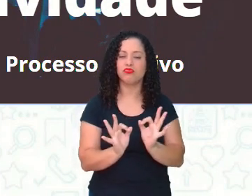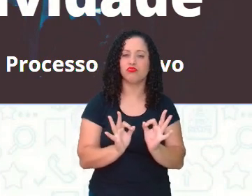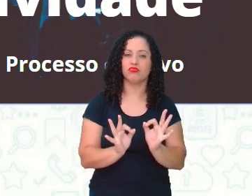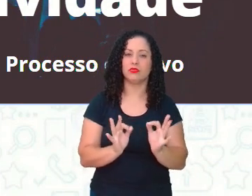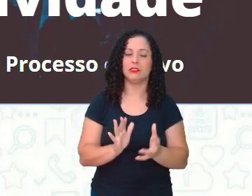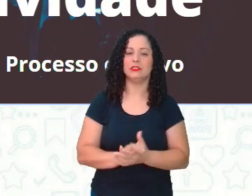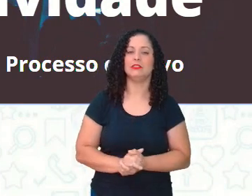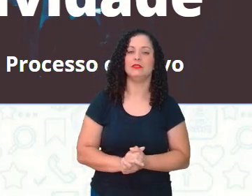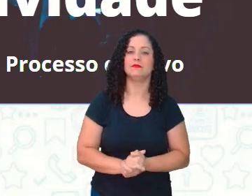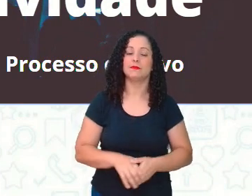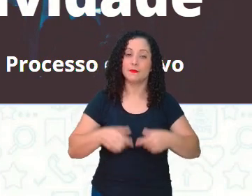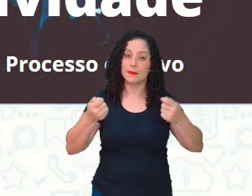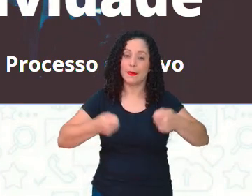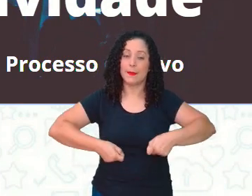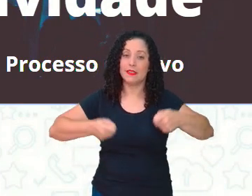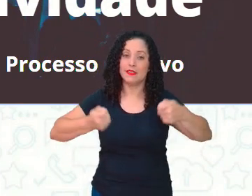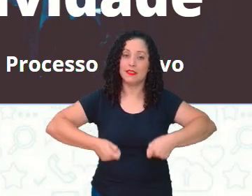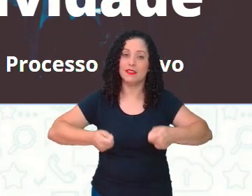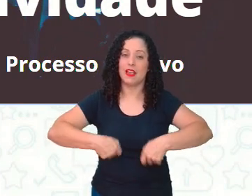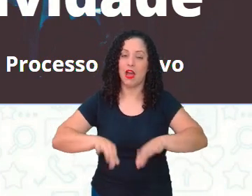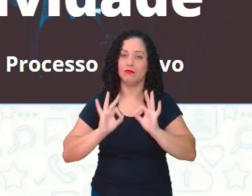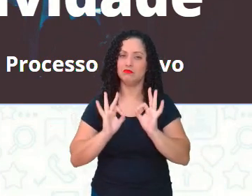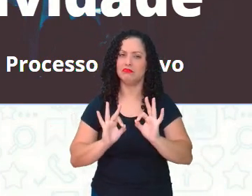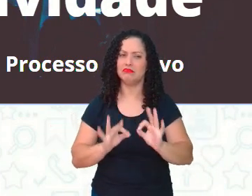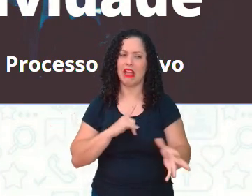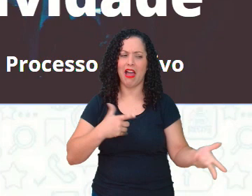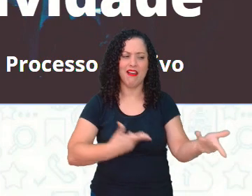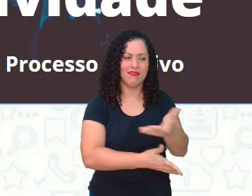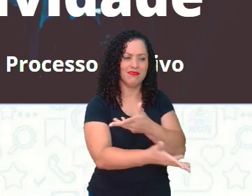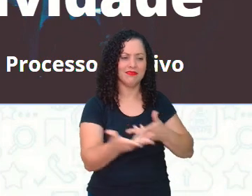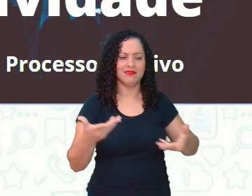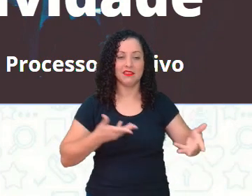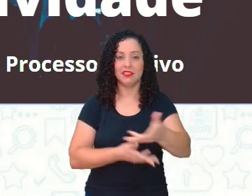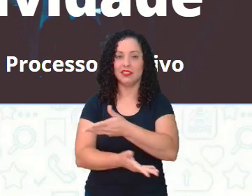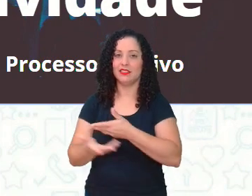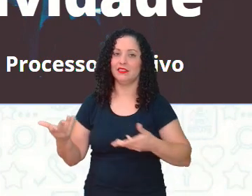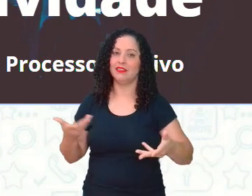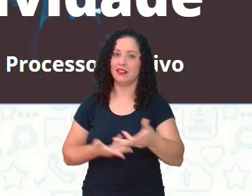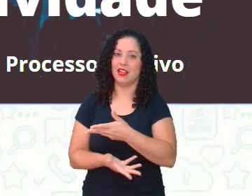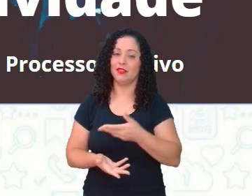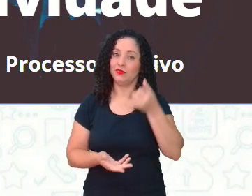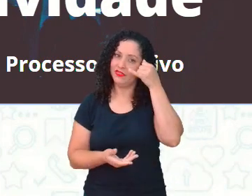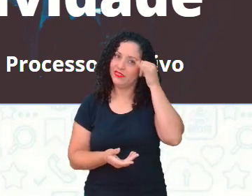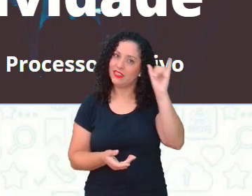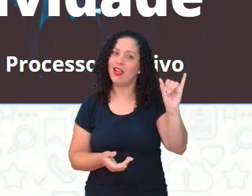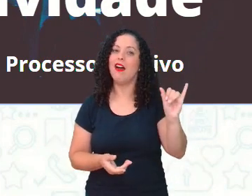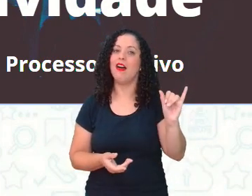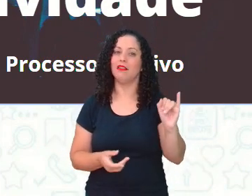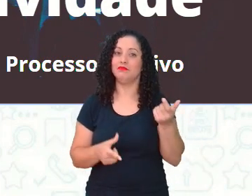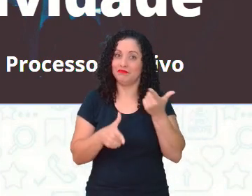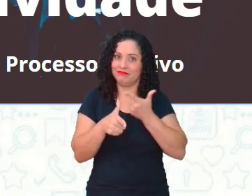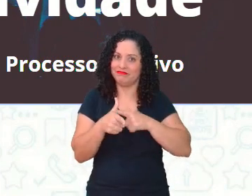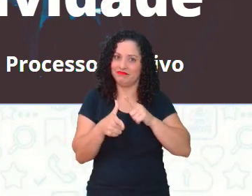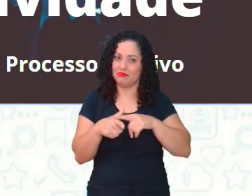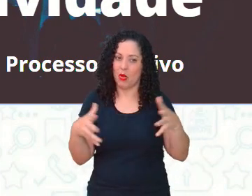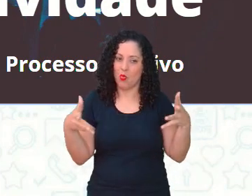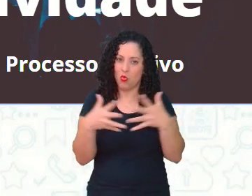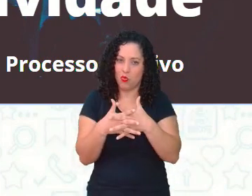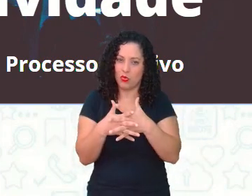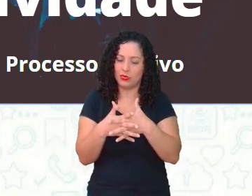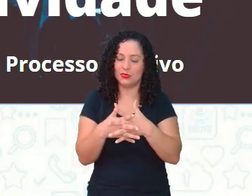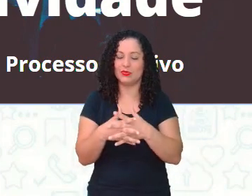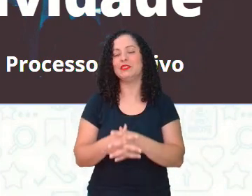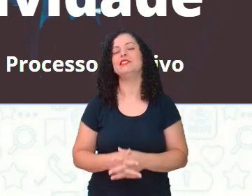eles precisam estar bem entrosados, né? Para que não atravesse o samba, né? Como se diz. Com Né?